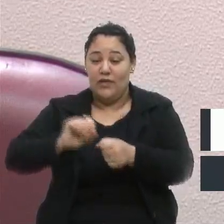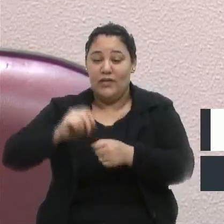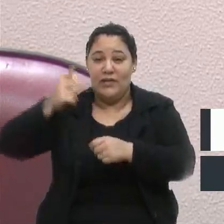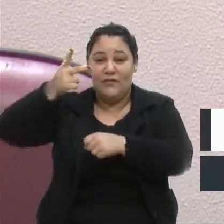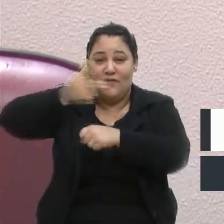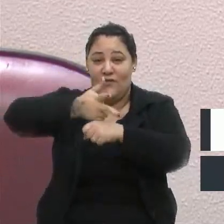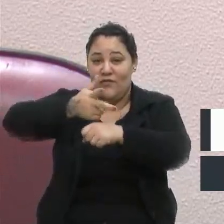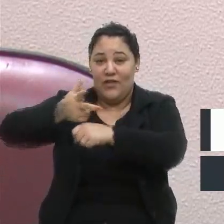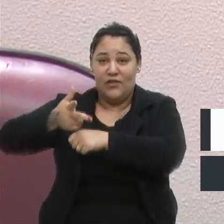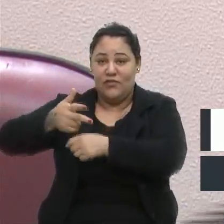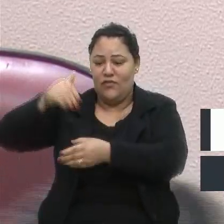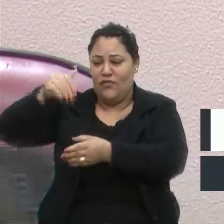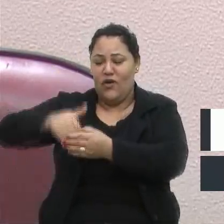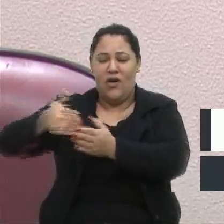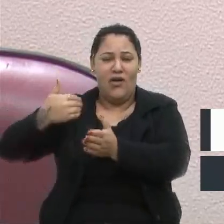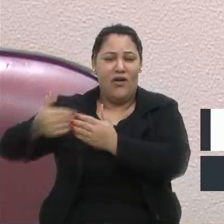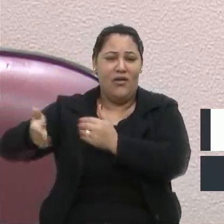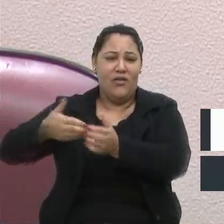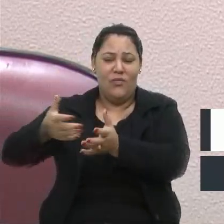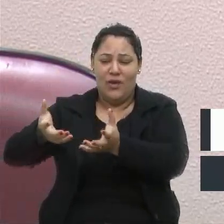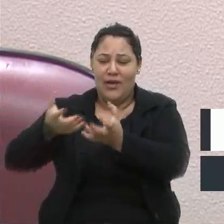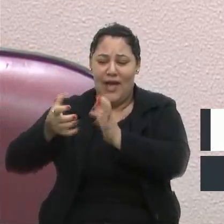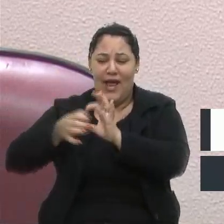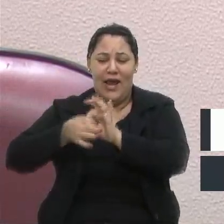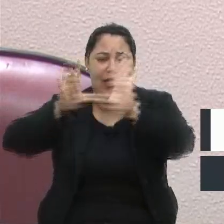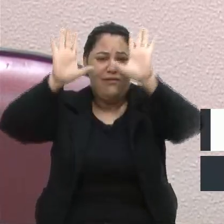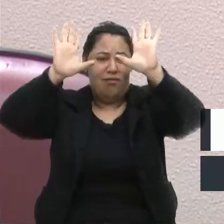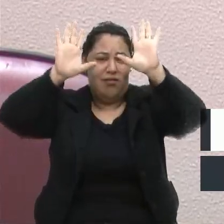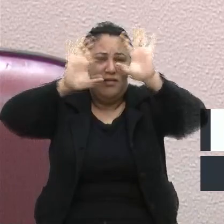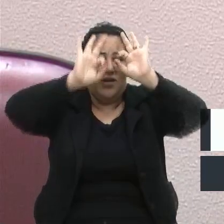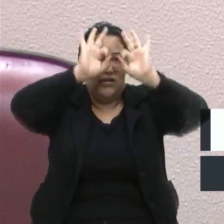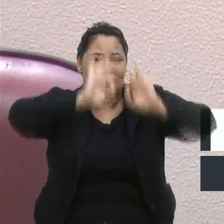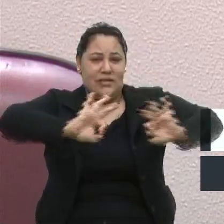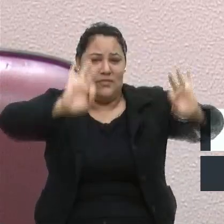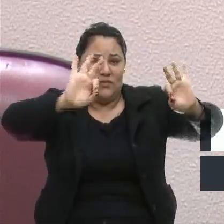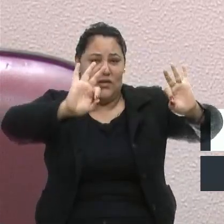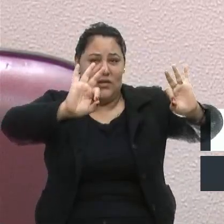como quer. É simples. Contra os